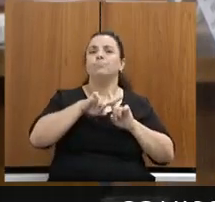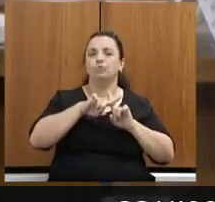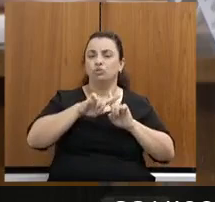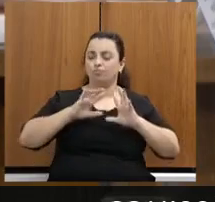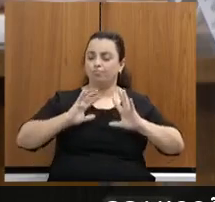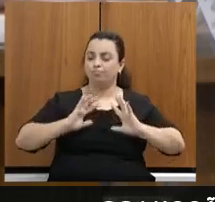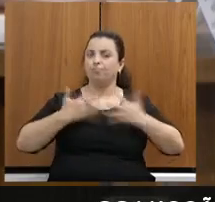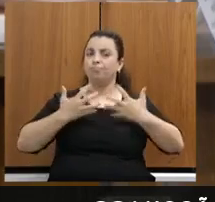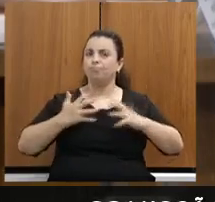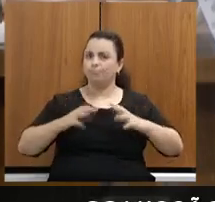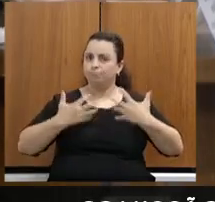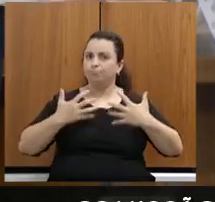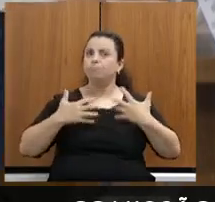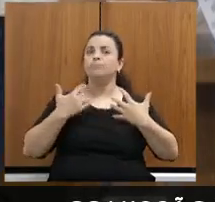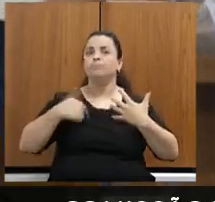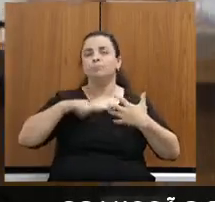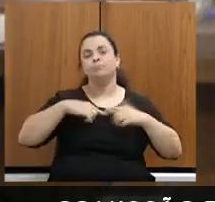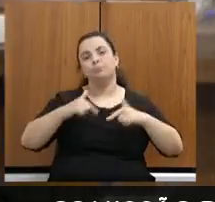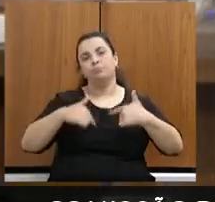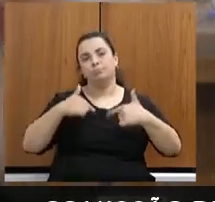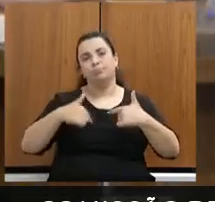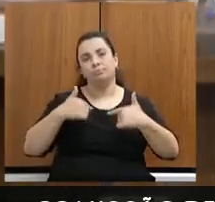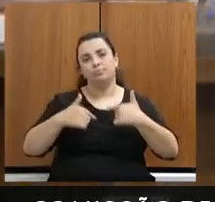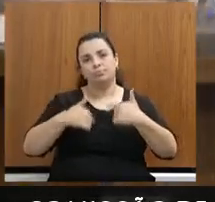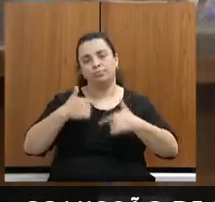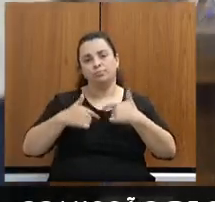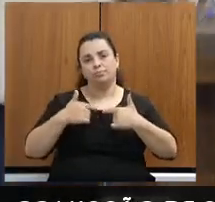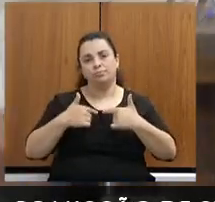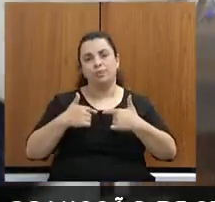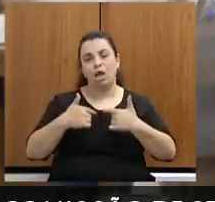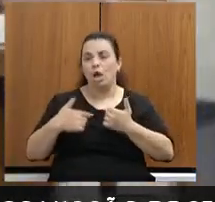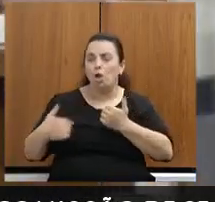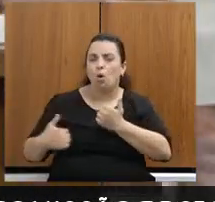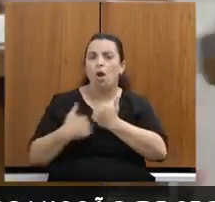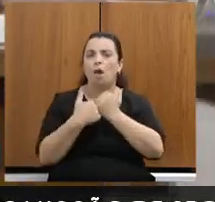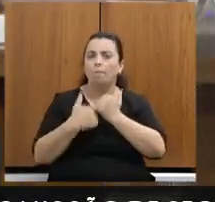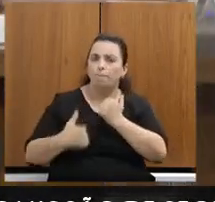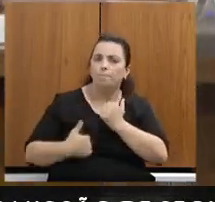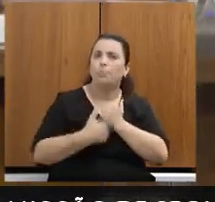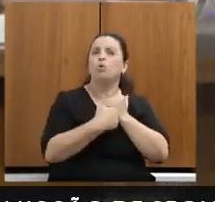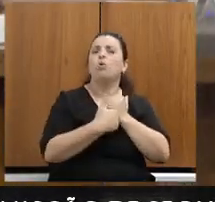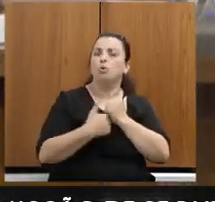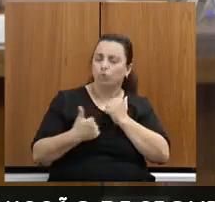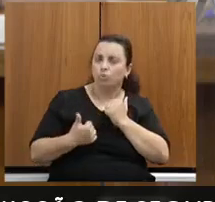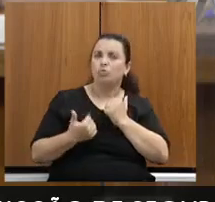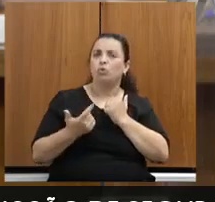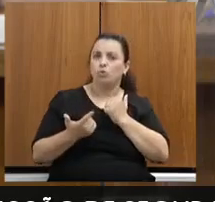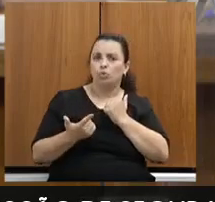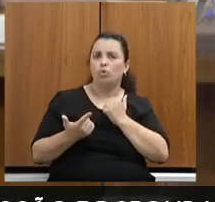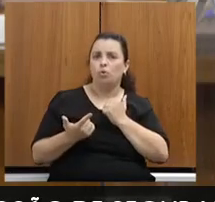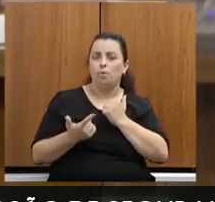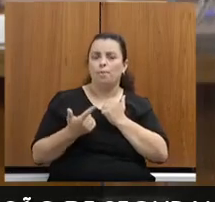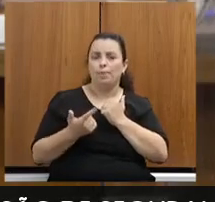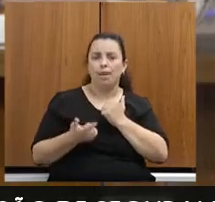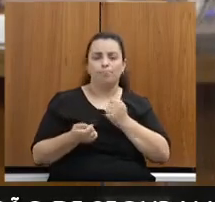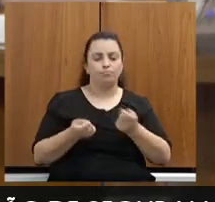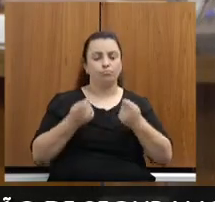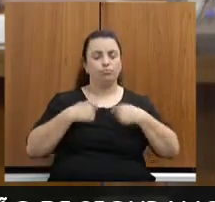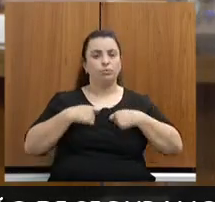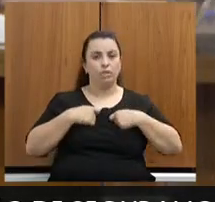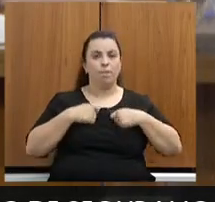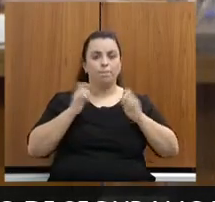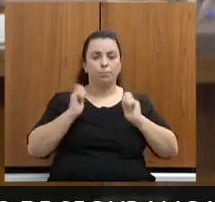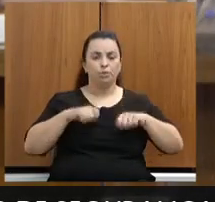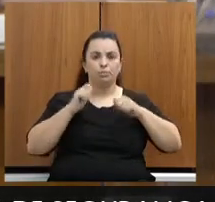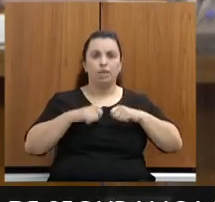motivador receber de cada um dos parlamentares o apoio que tem sido enorme para condução dos trabalhos